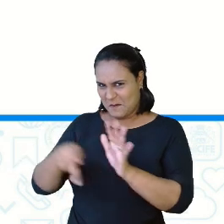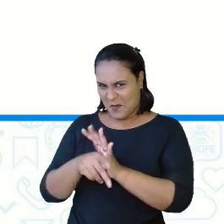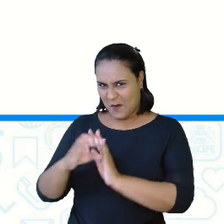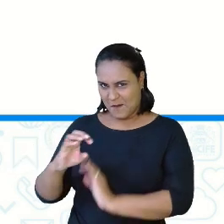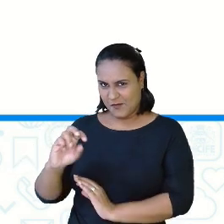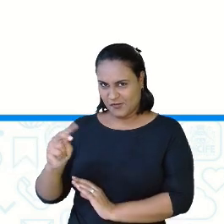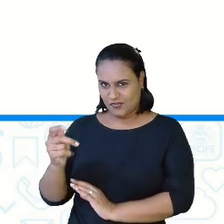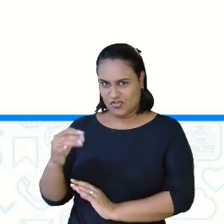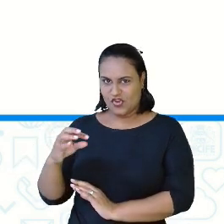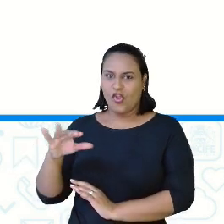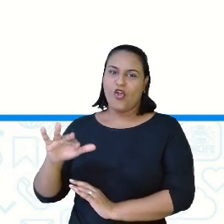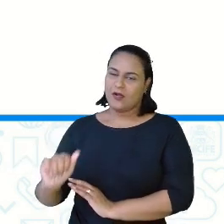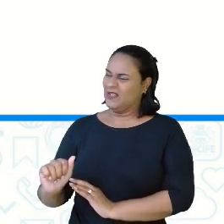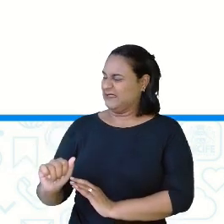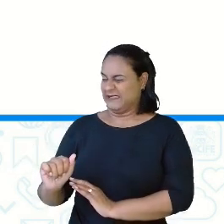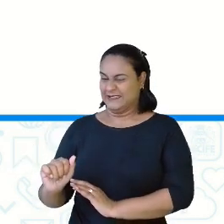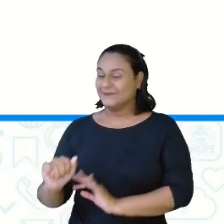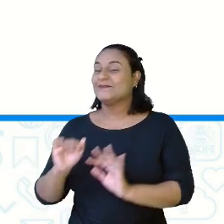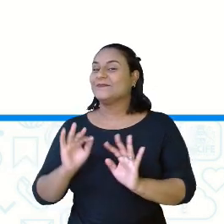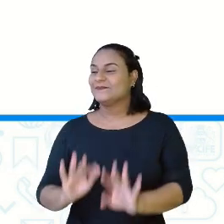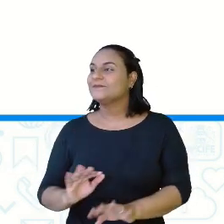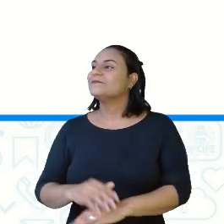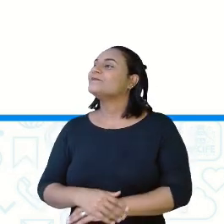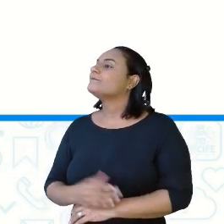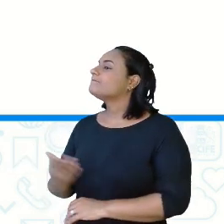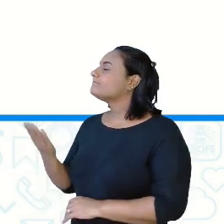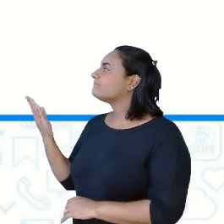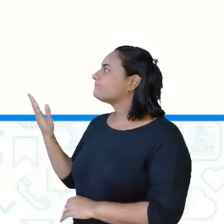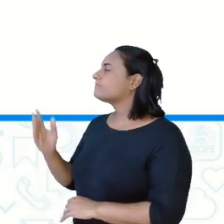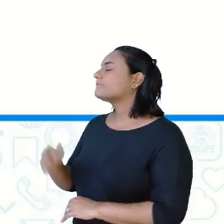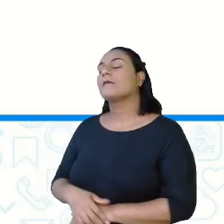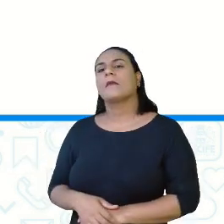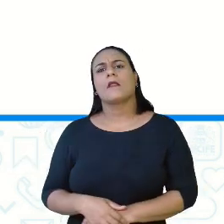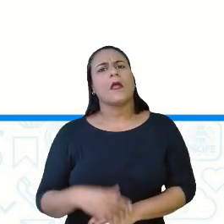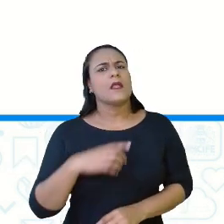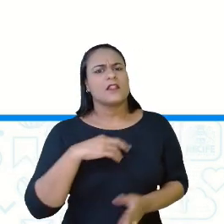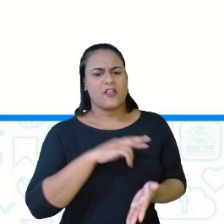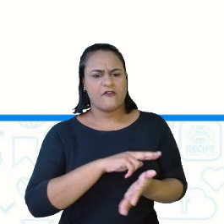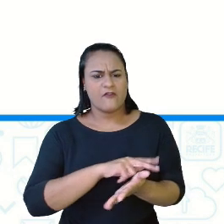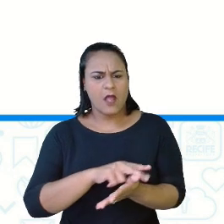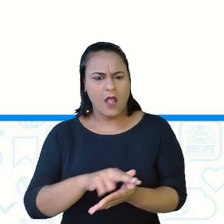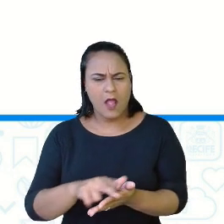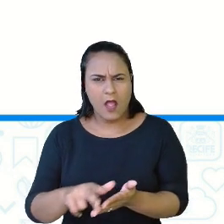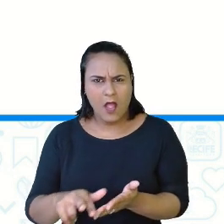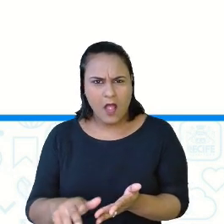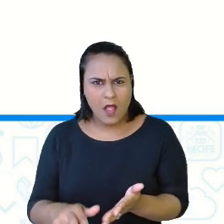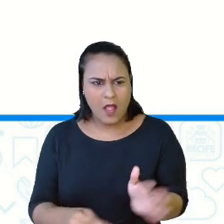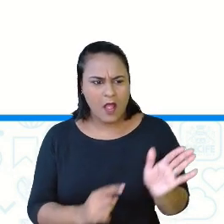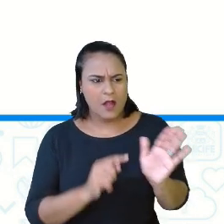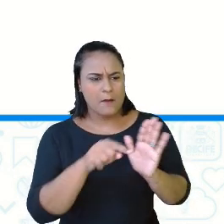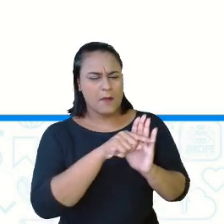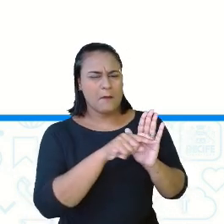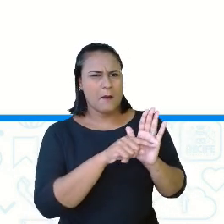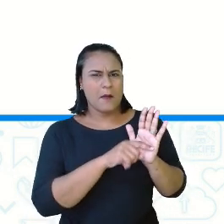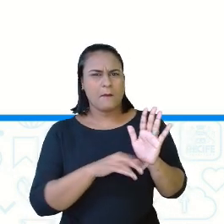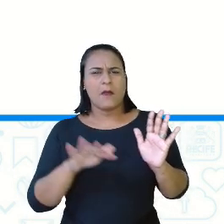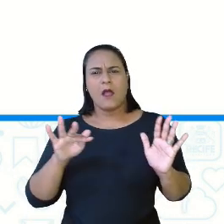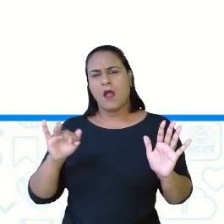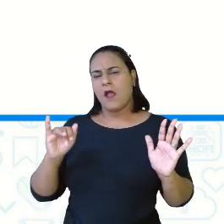com chicória? Pois é. E chimarrão, ficha, cochicho,